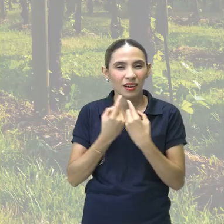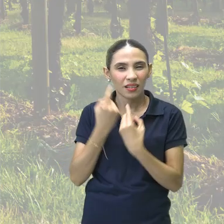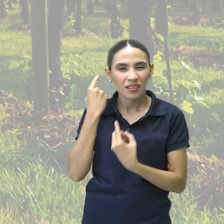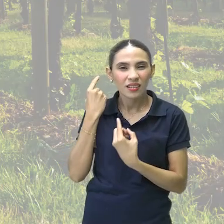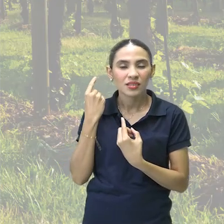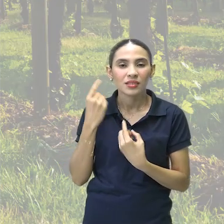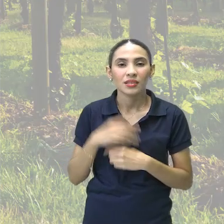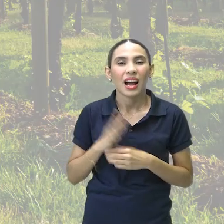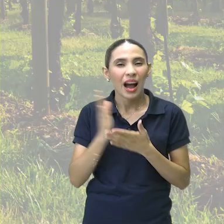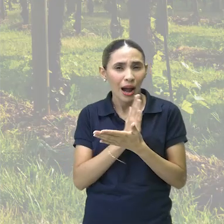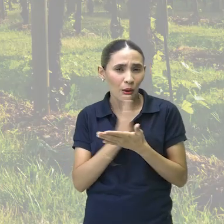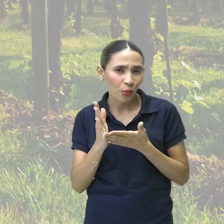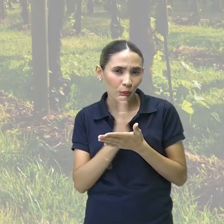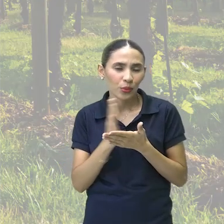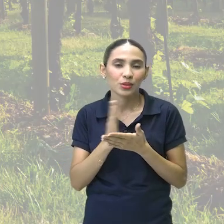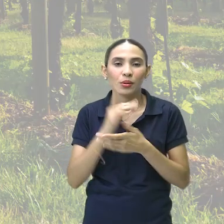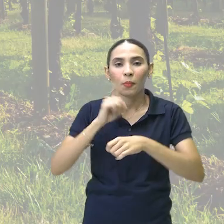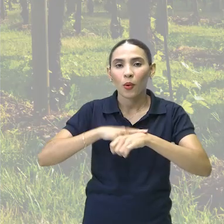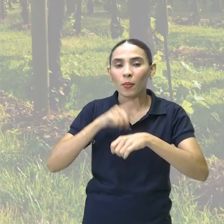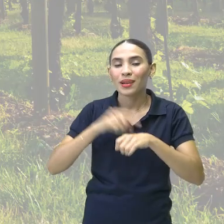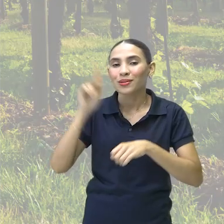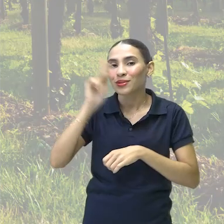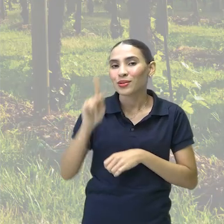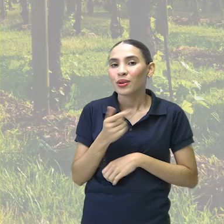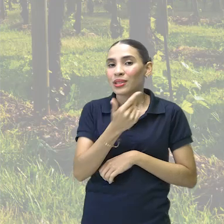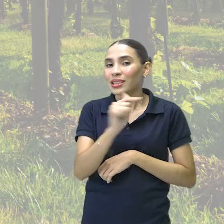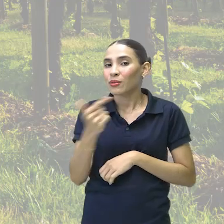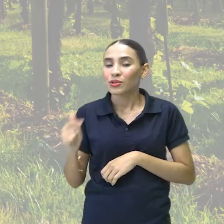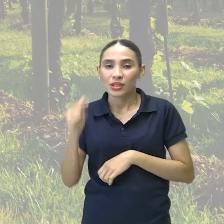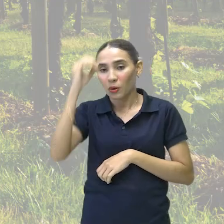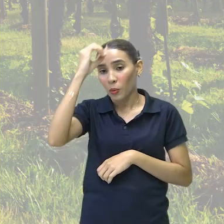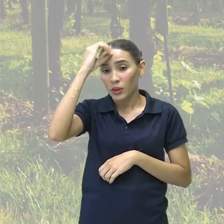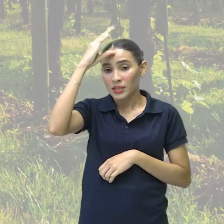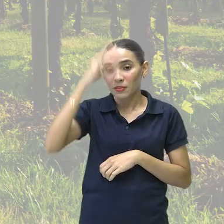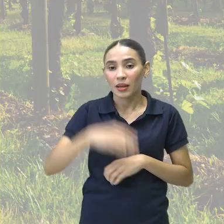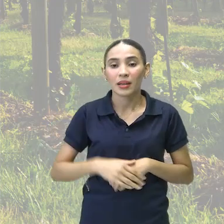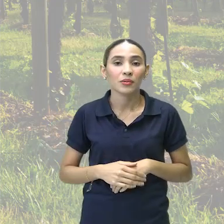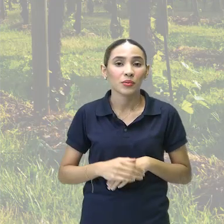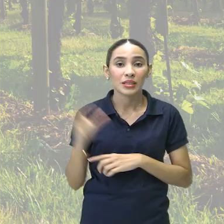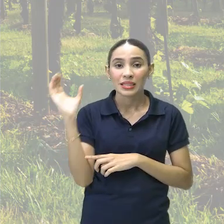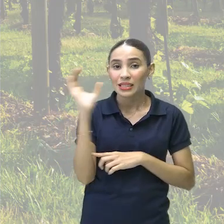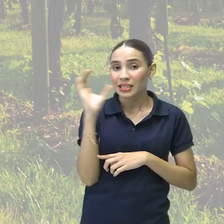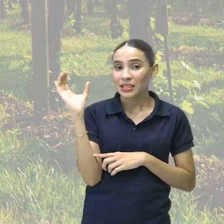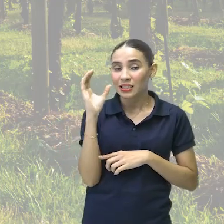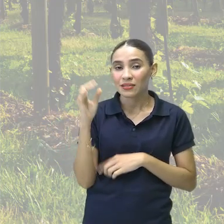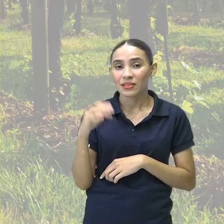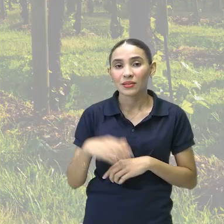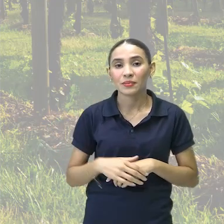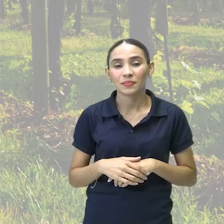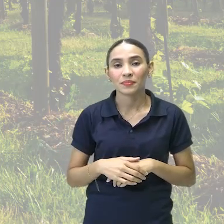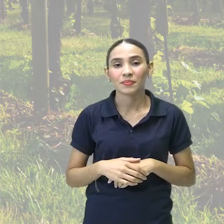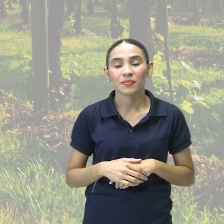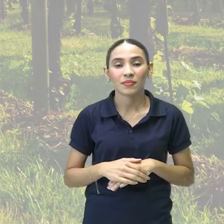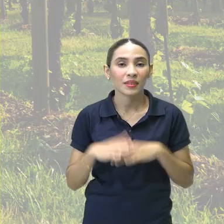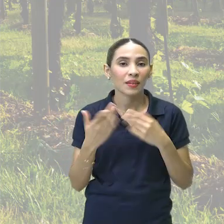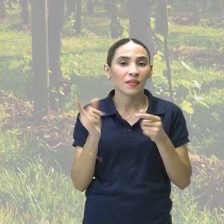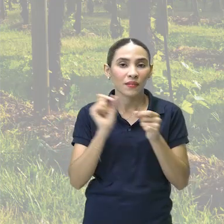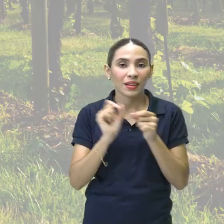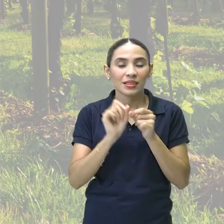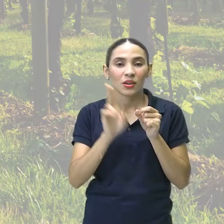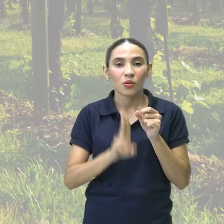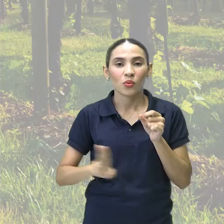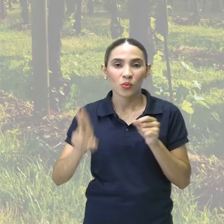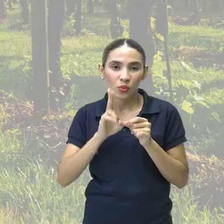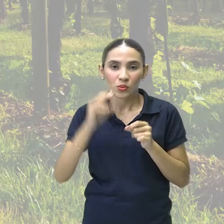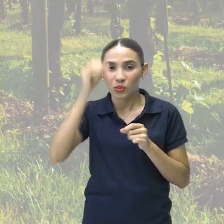antiguidade, né, em alguns momentos da história, não tinha conhecimento aí científico, ele fazia uso